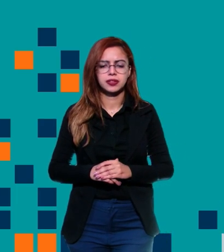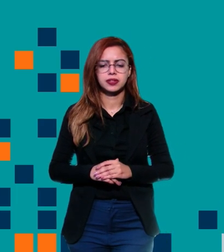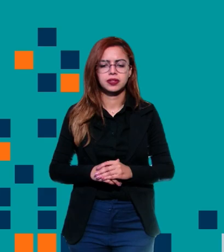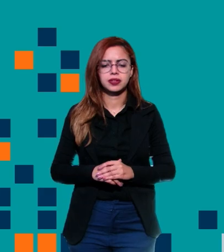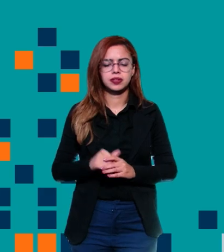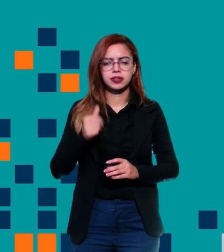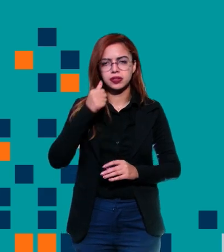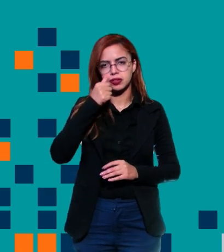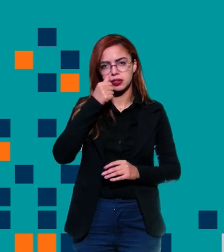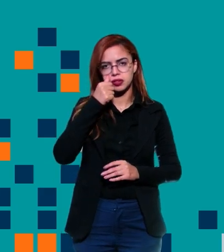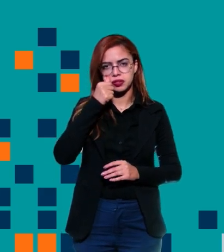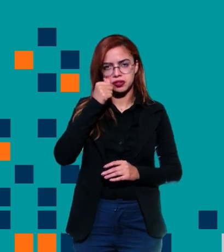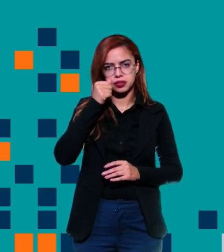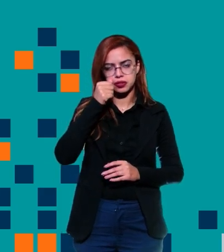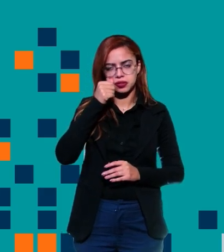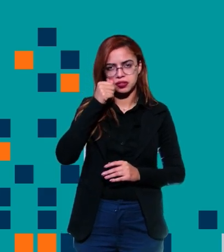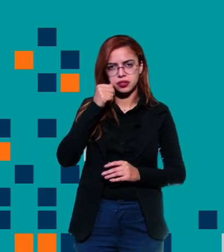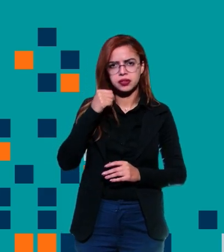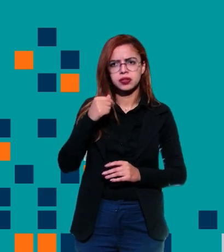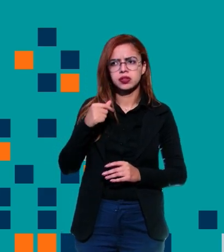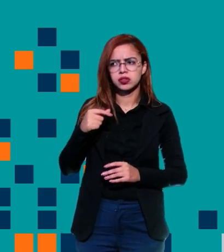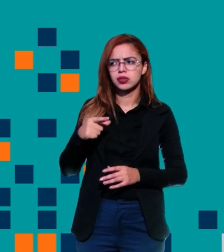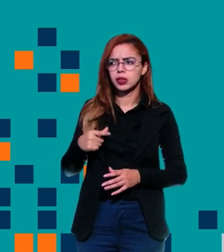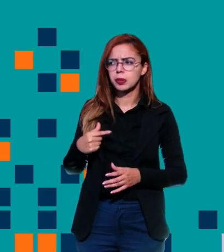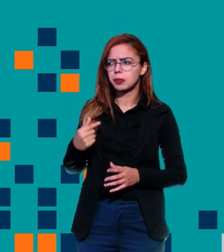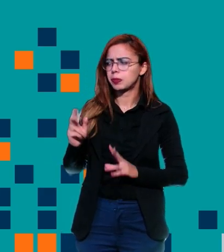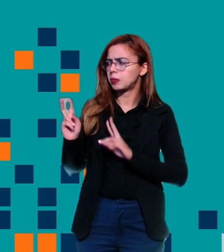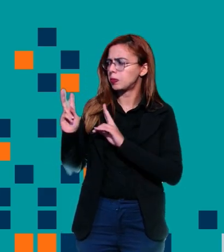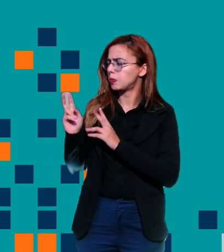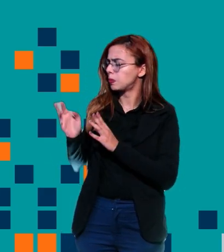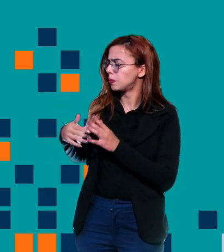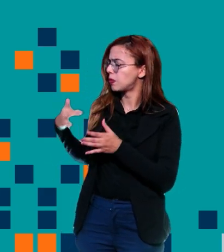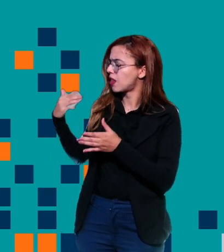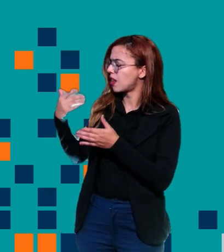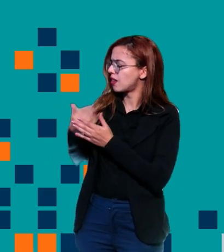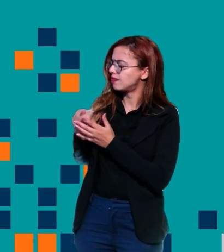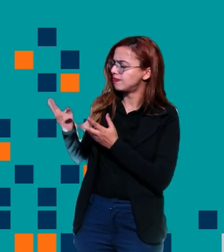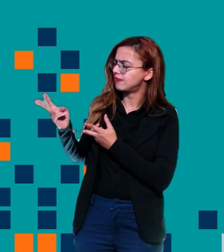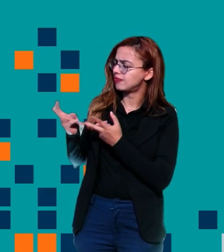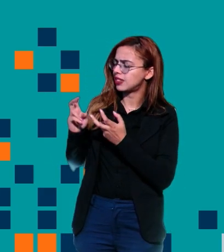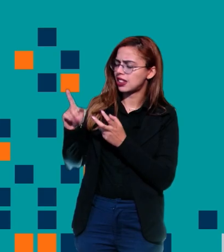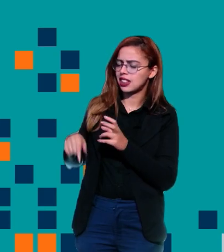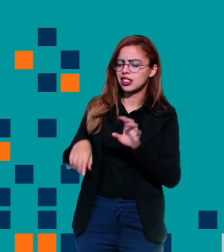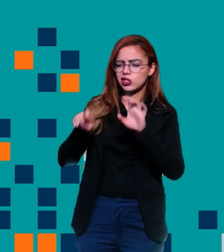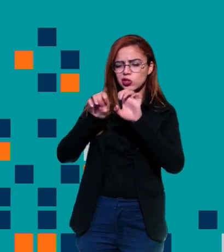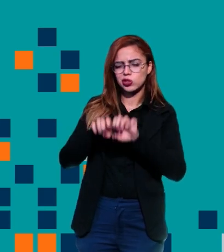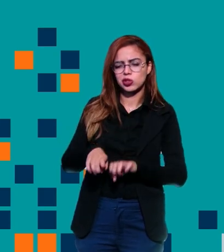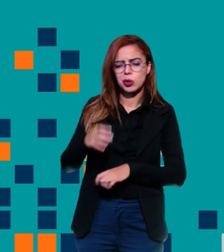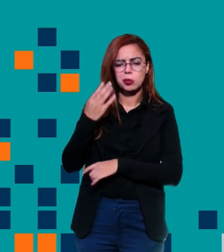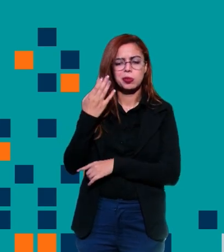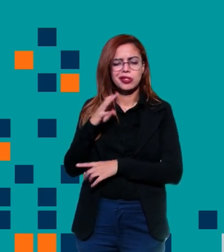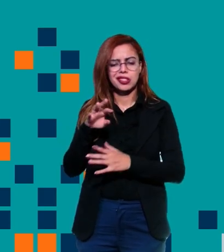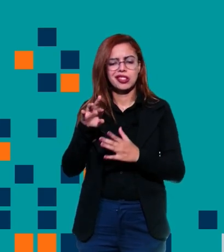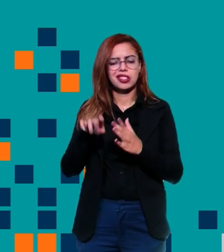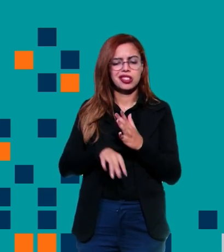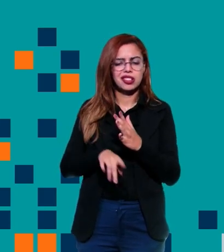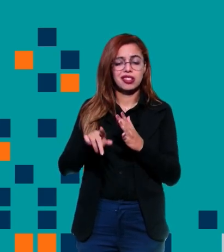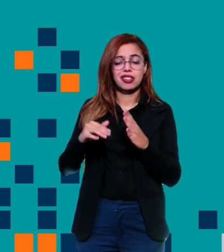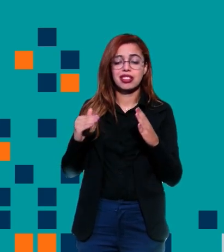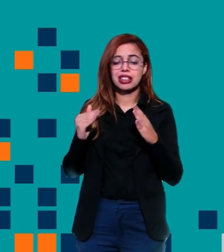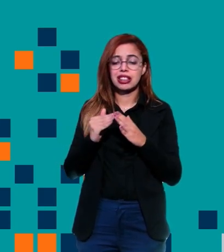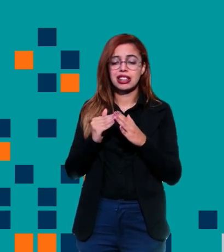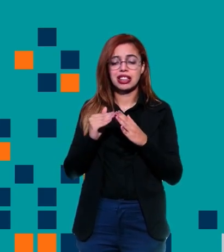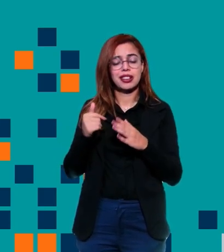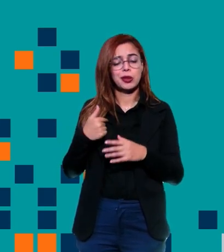vamos dizer, eu vinha dessa escola muito de estrutura metálica, madeira, é uma casa que eu digo